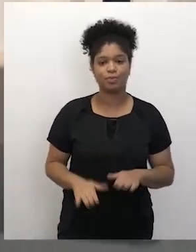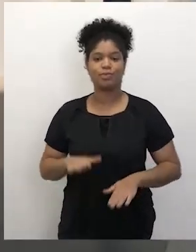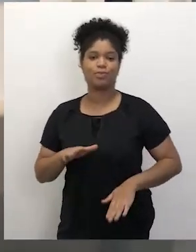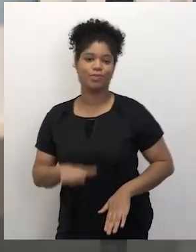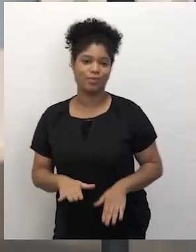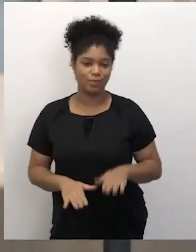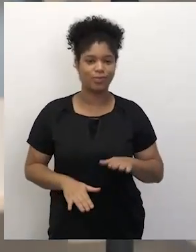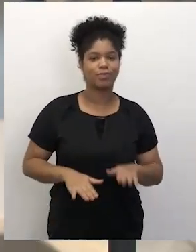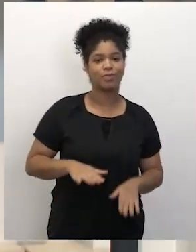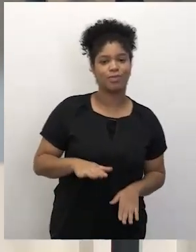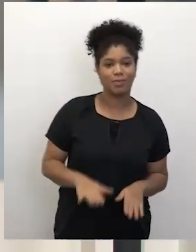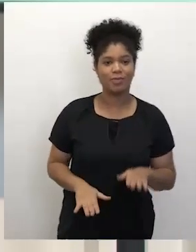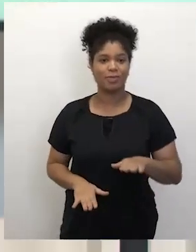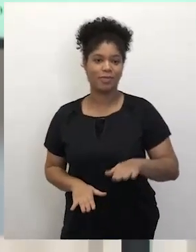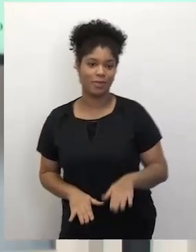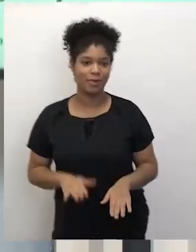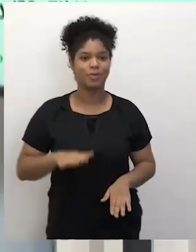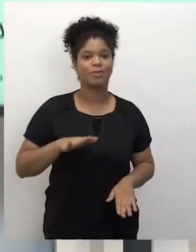Opa! Três, vamos com a gente?